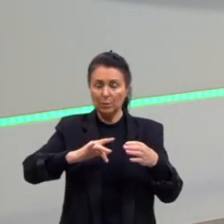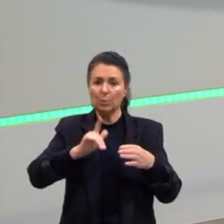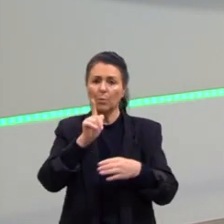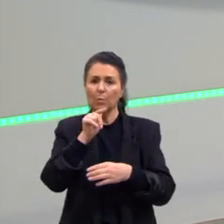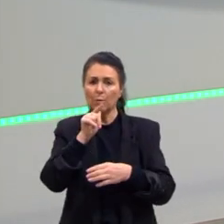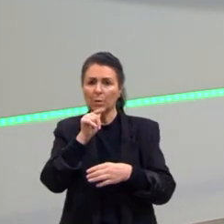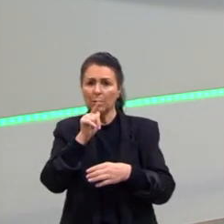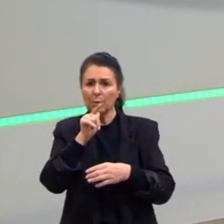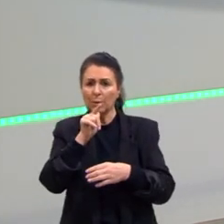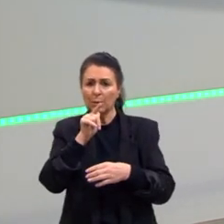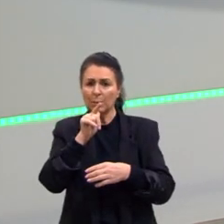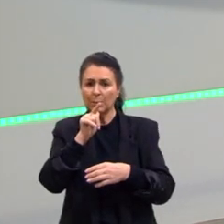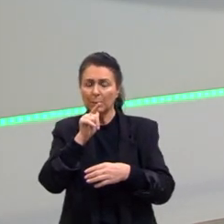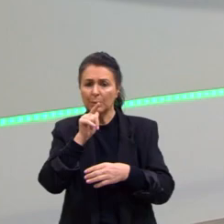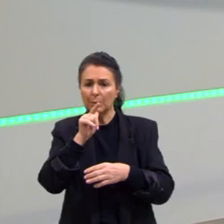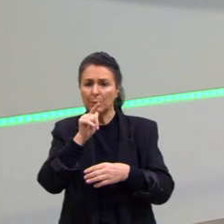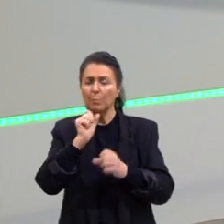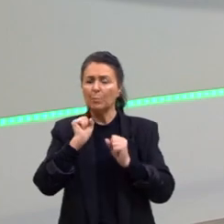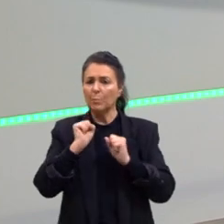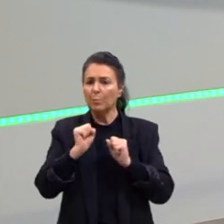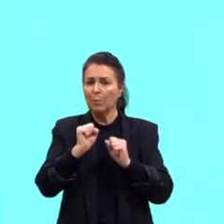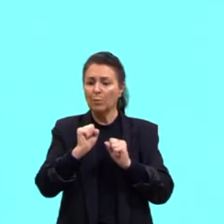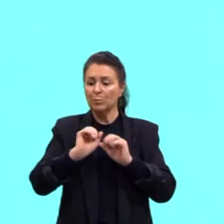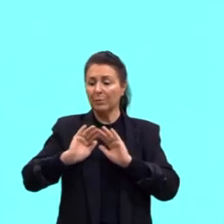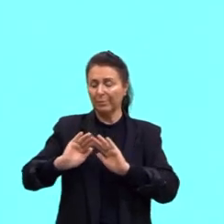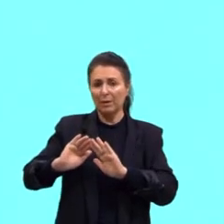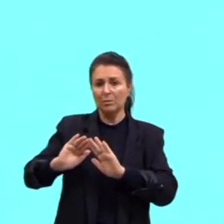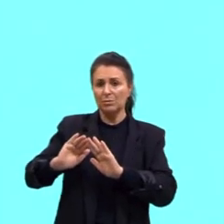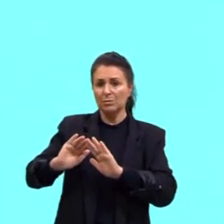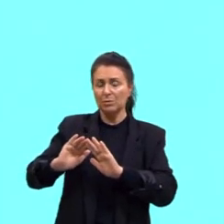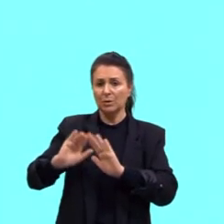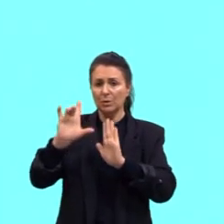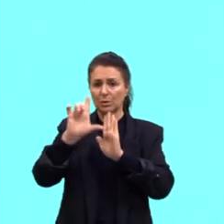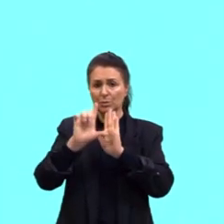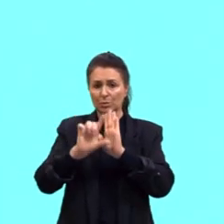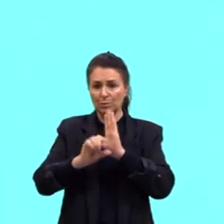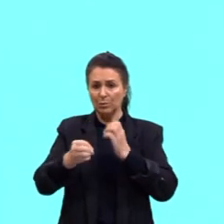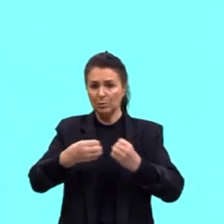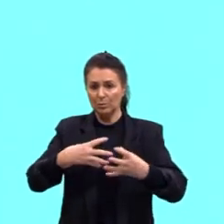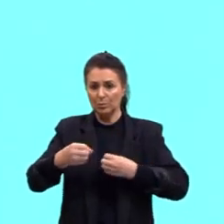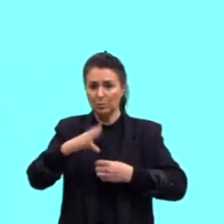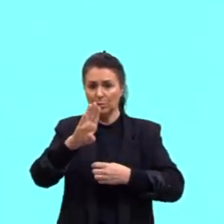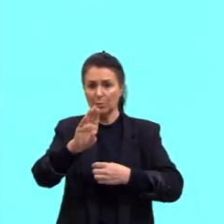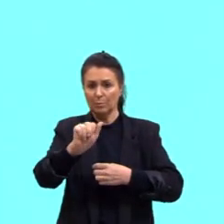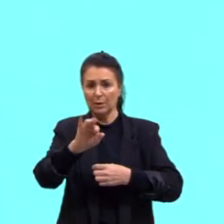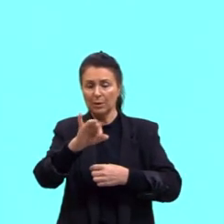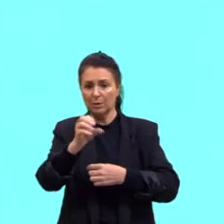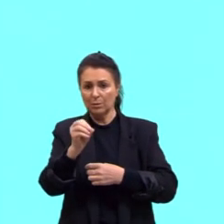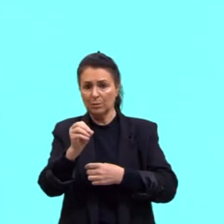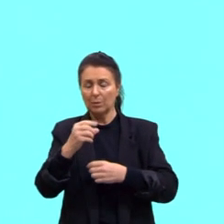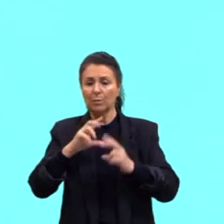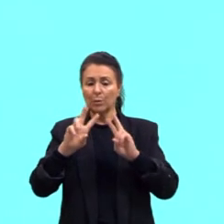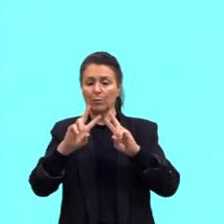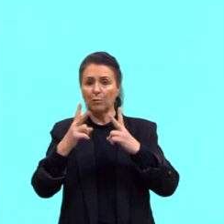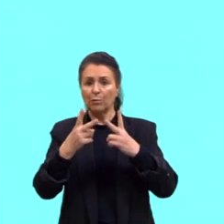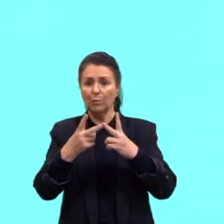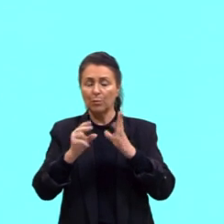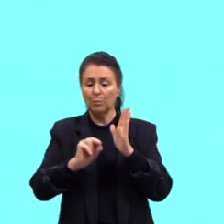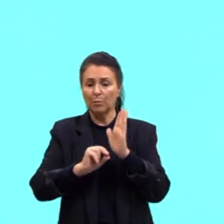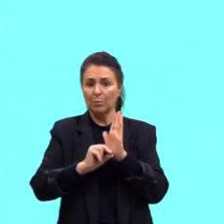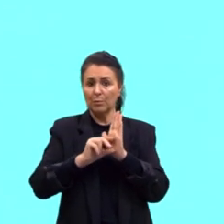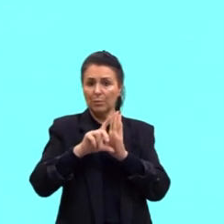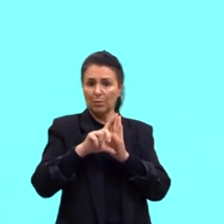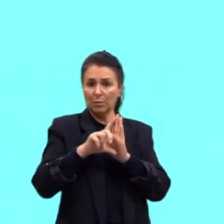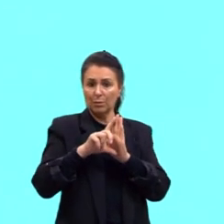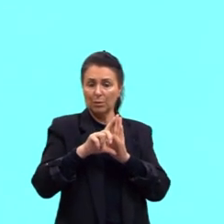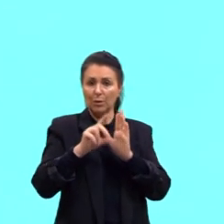o que que vai acontecer eu posso deixar eu posso diminuir a concentração do bar eu posso porque eu vou ter um volume maior né só tem um